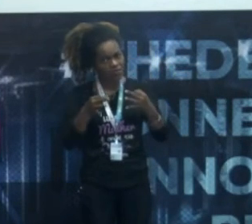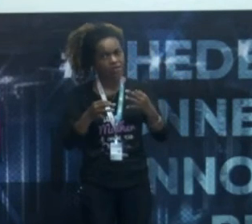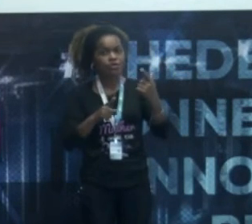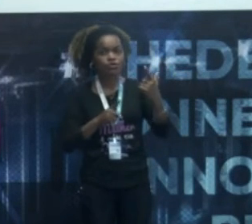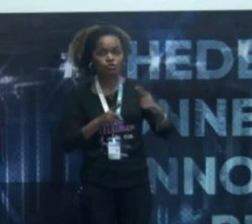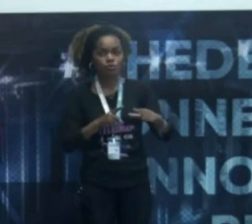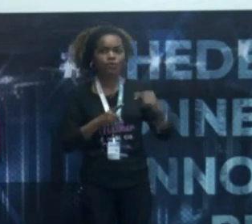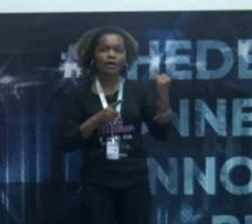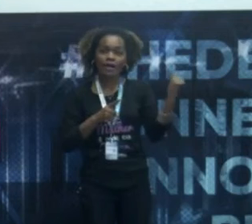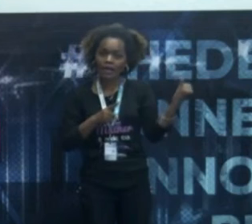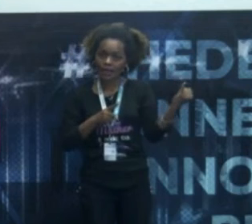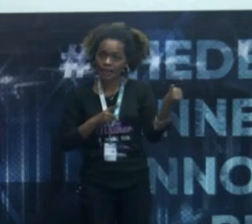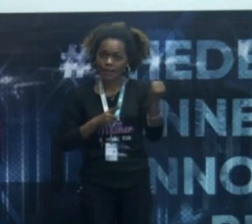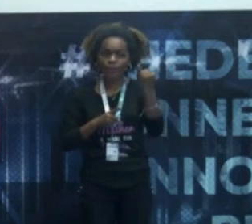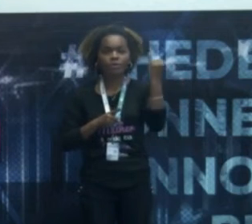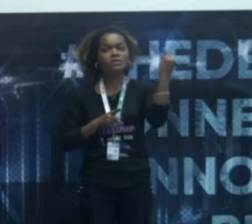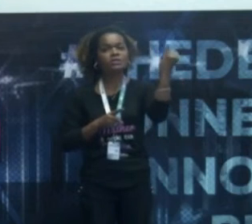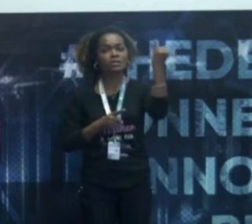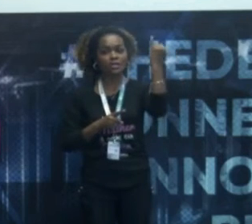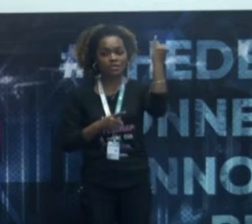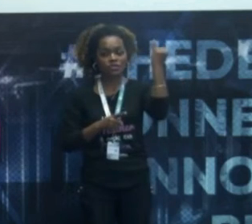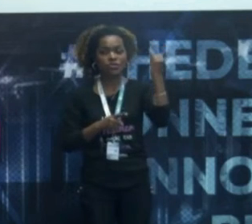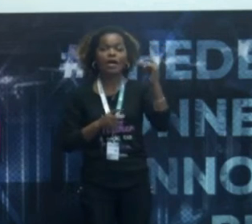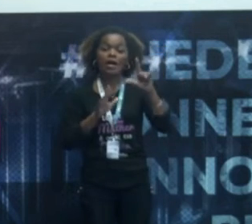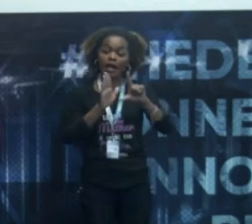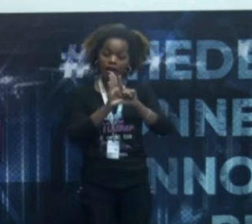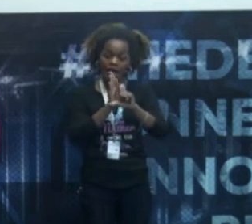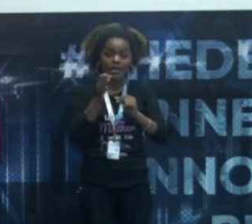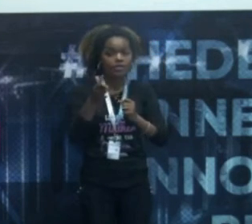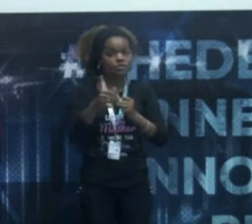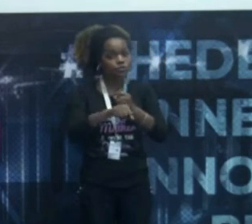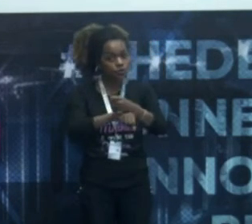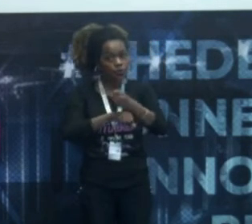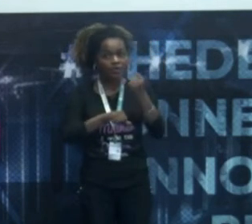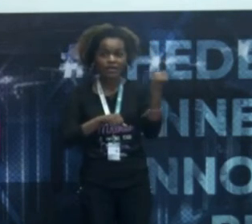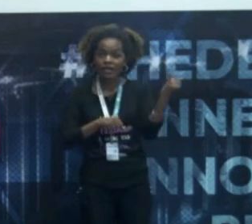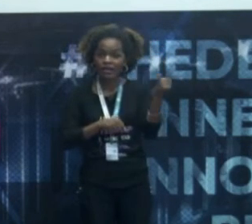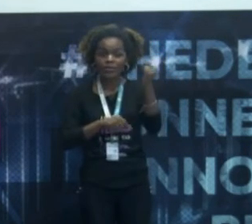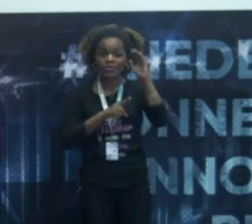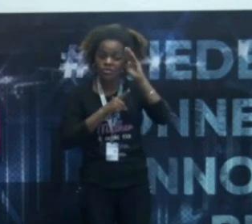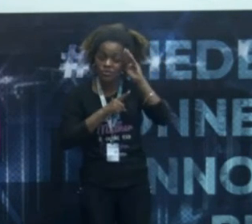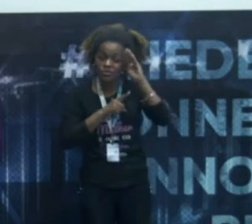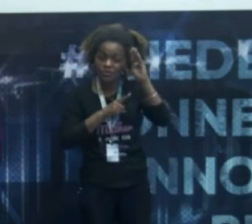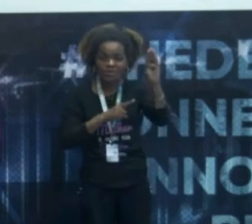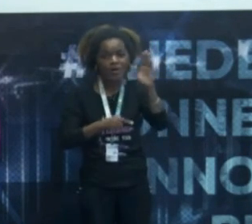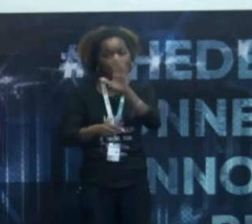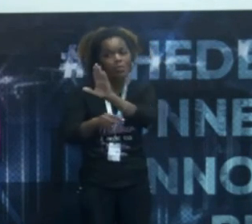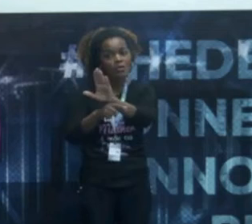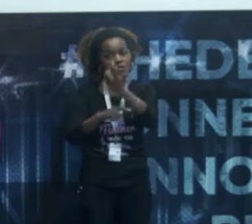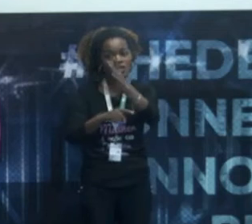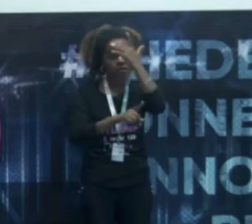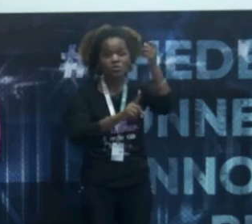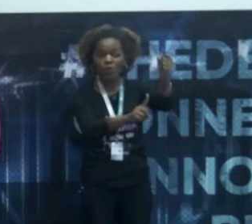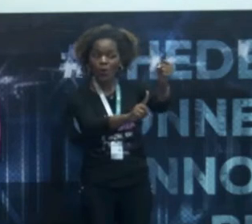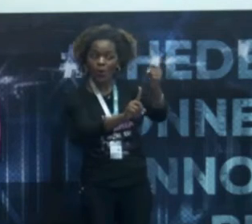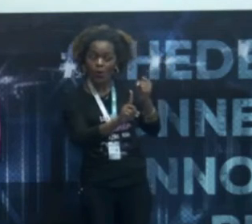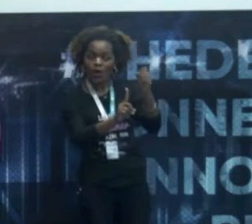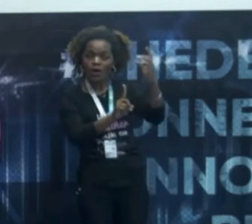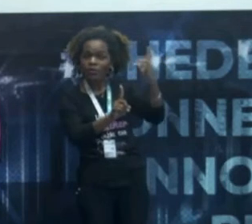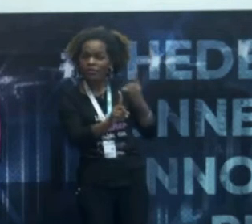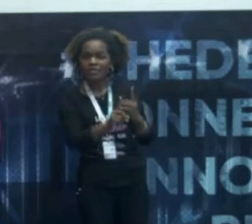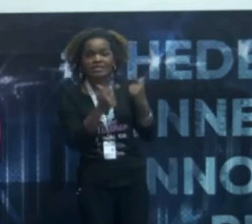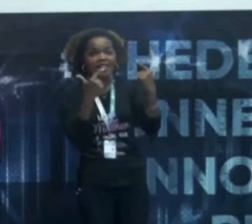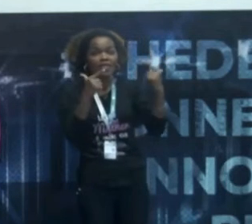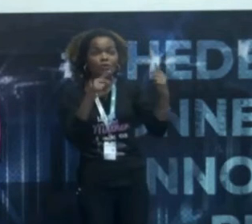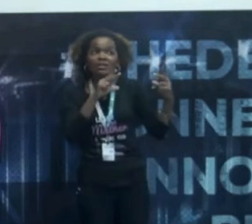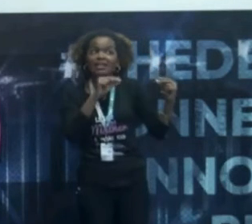é indiscutível, ela é o principal veículo de garantia de empregabilidade da pessoa com deficiência e não existe debate e